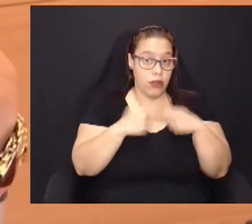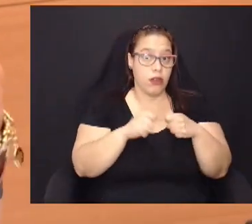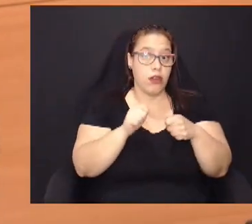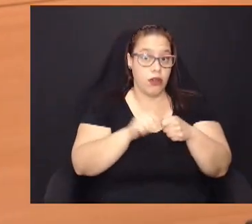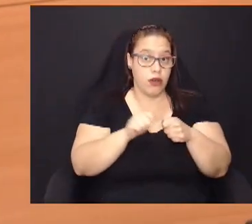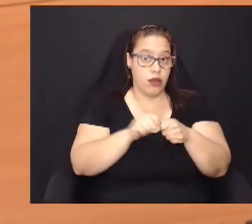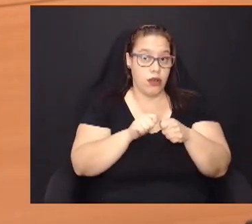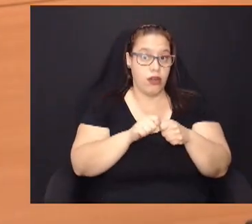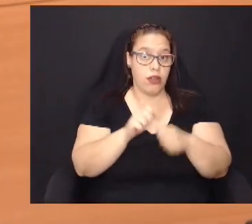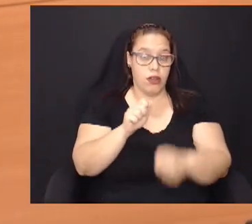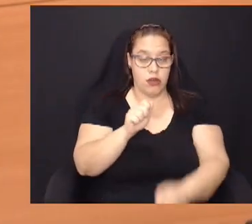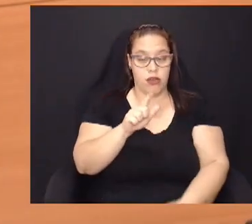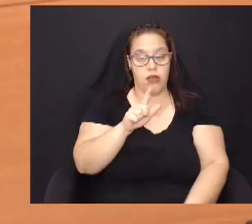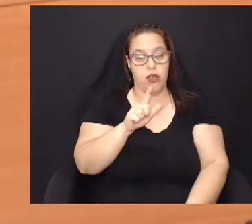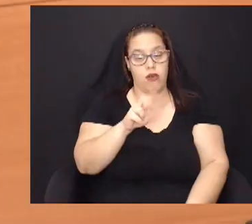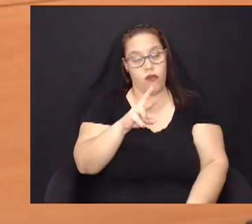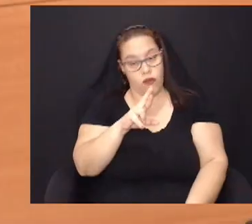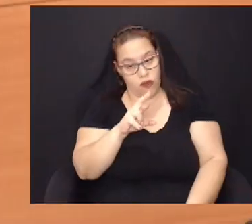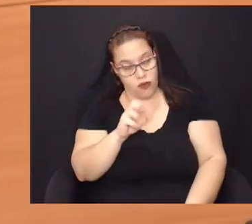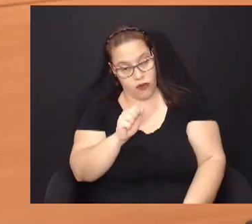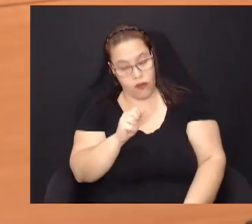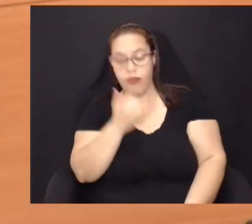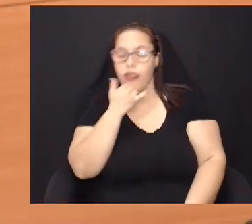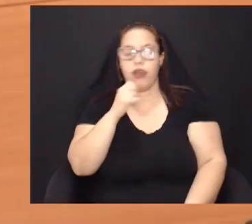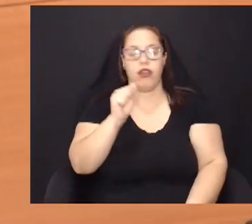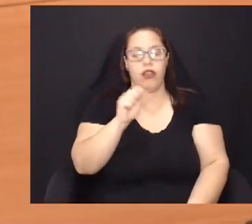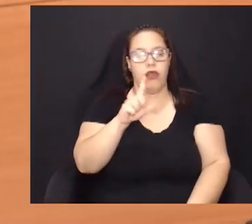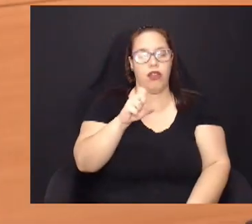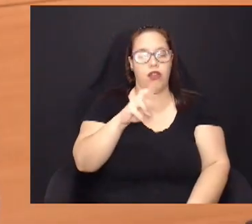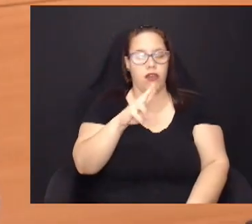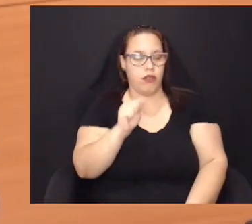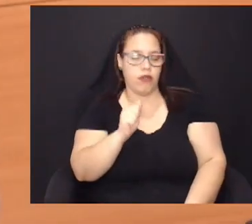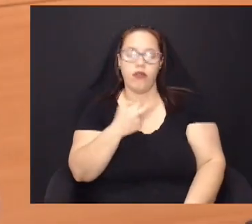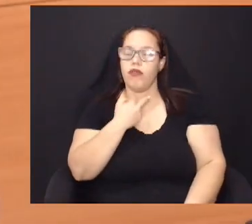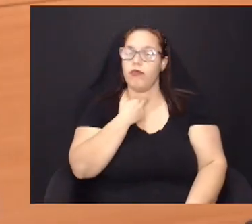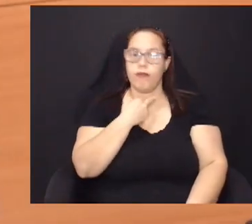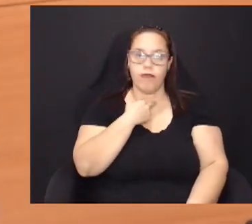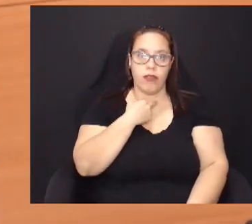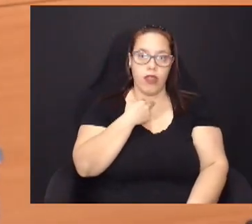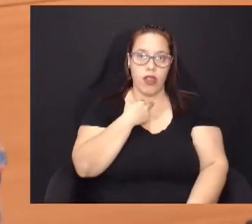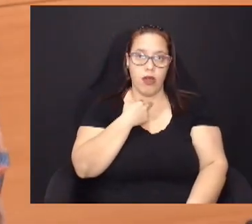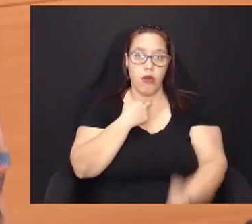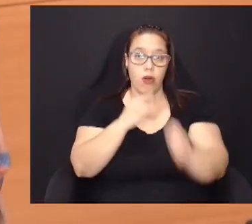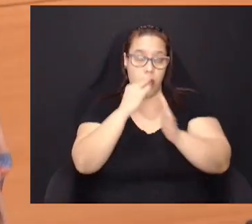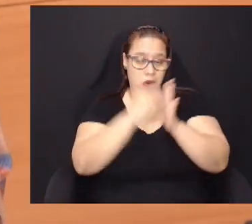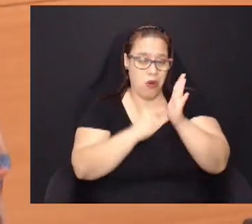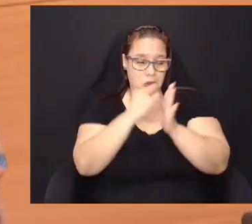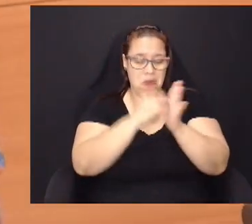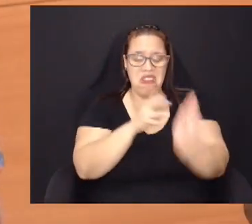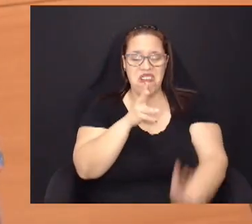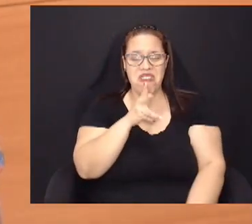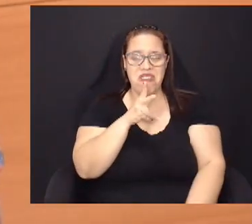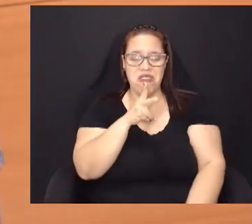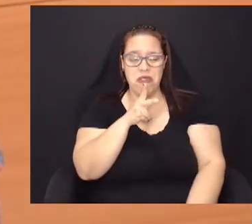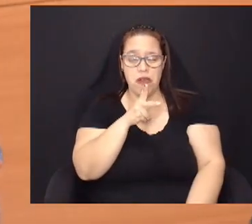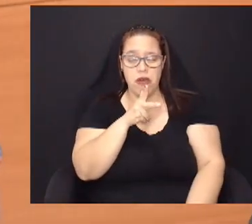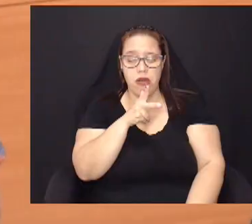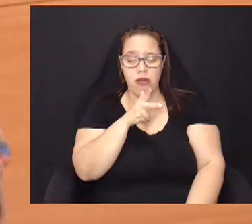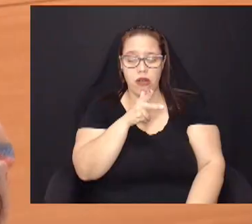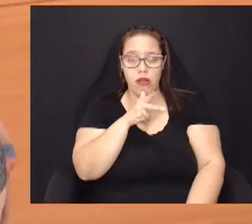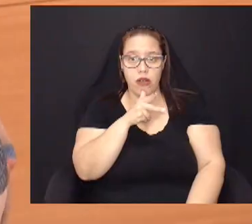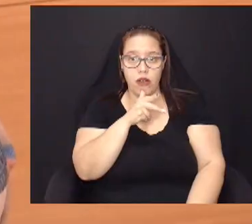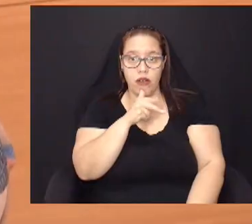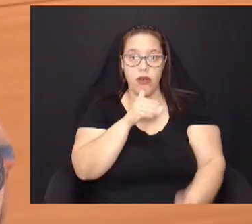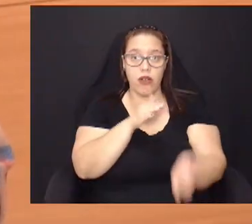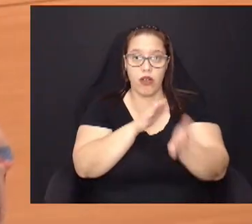o alvará de funcionamento não pudesse ter muita morosidade. E o que estava sendo moroso para a gente emitir o alvará? A